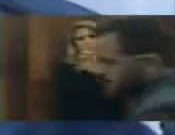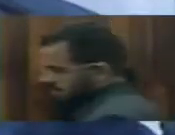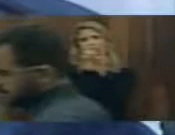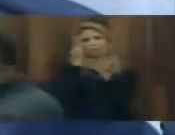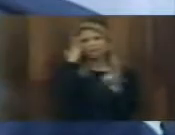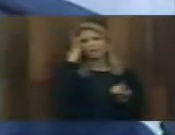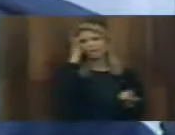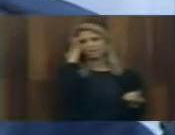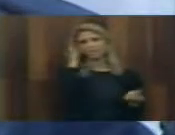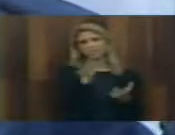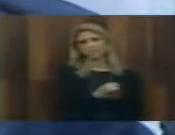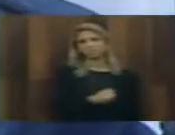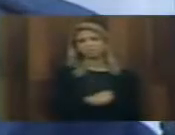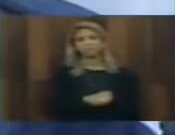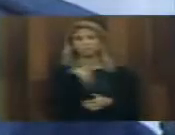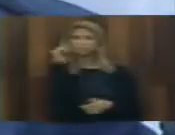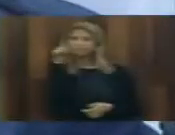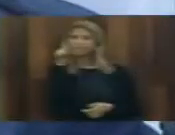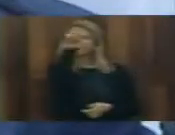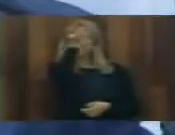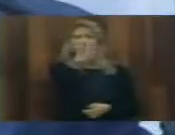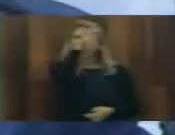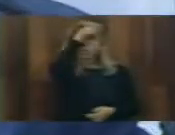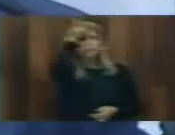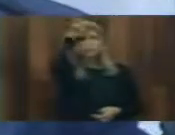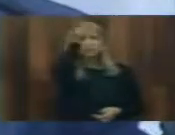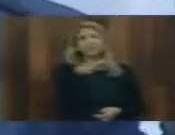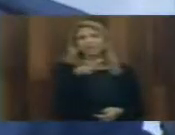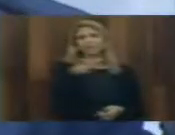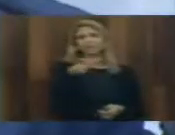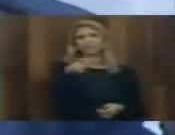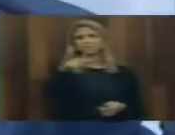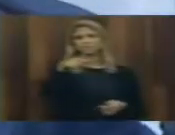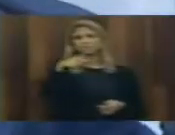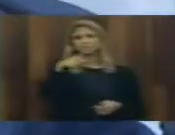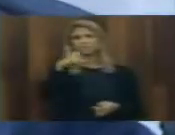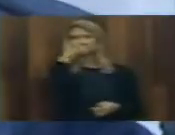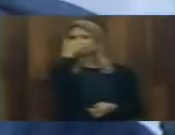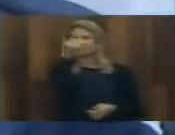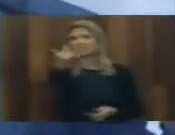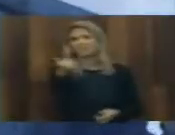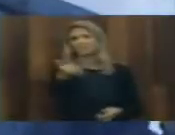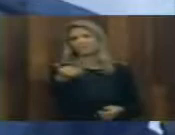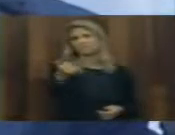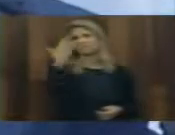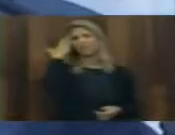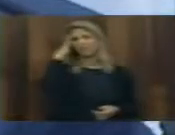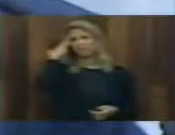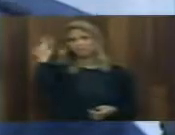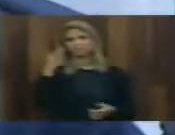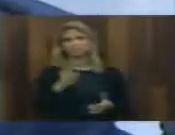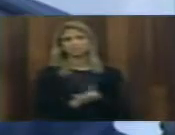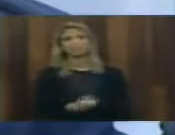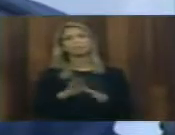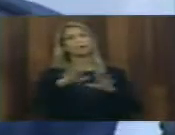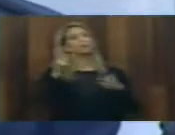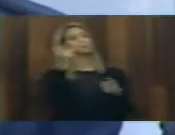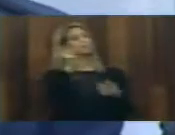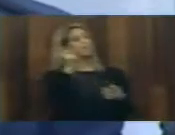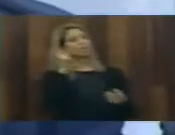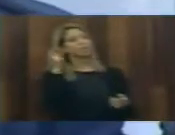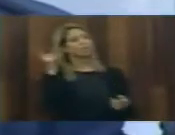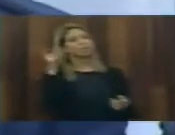Que ocasionou nessa cidade o maior estelionato eleitoral que nós já vimos na nossa história. Mas não sairá